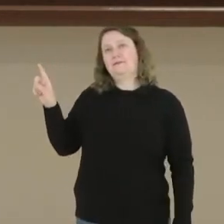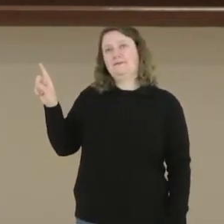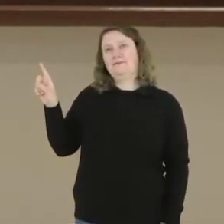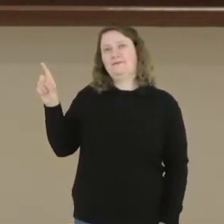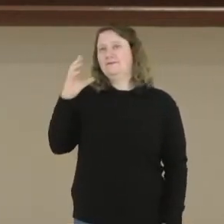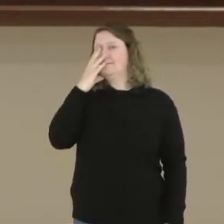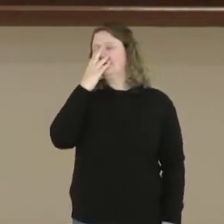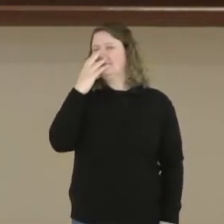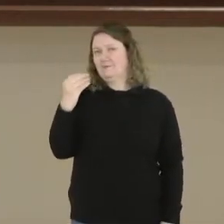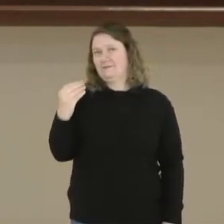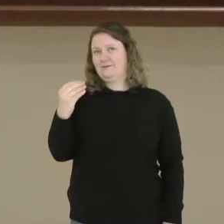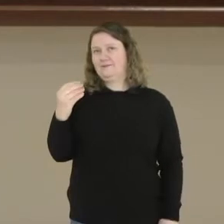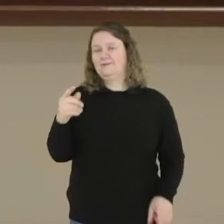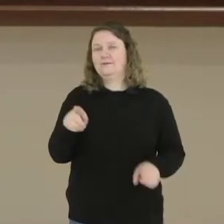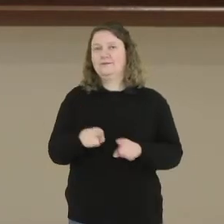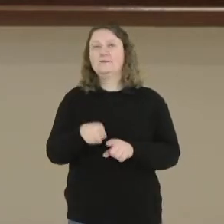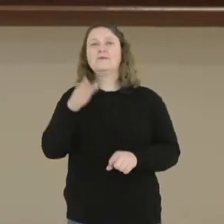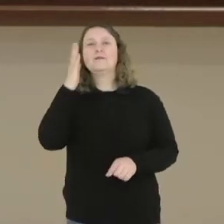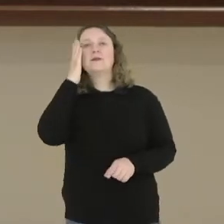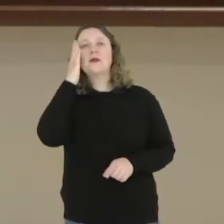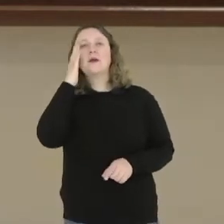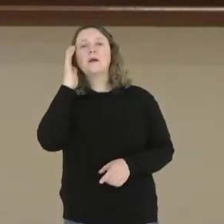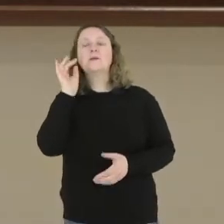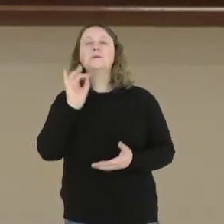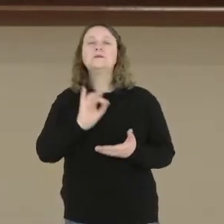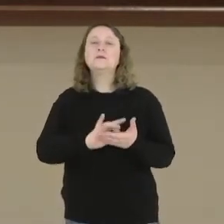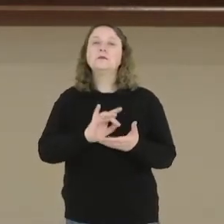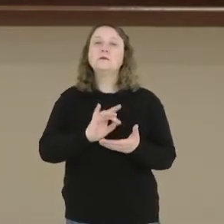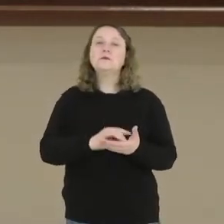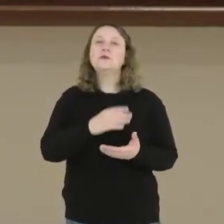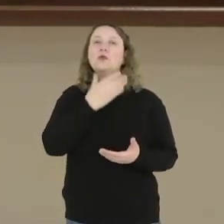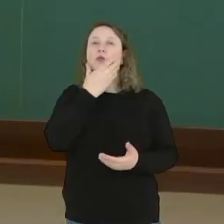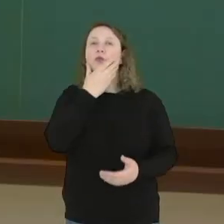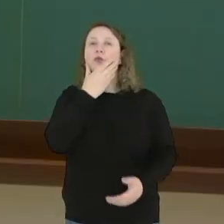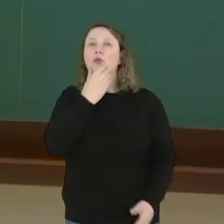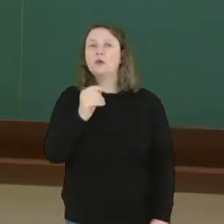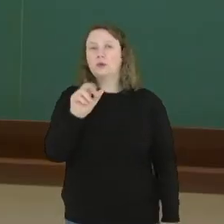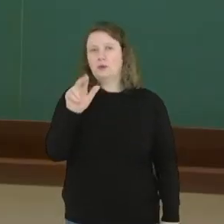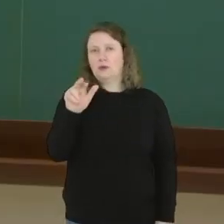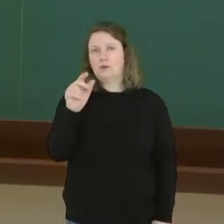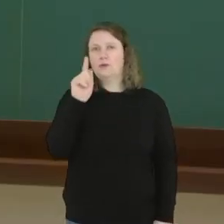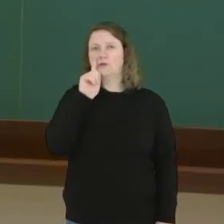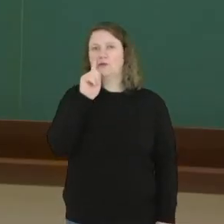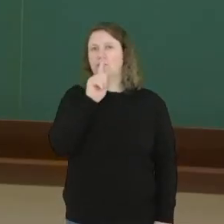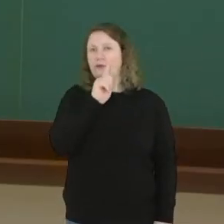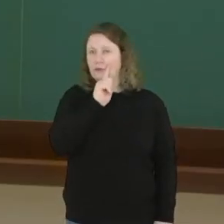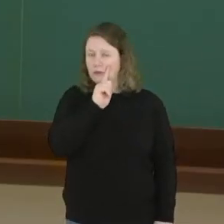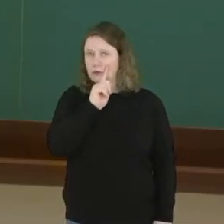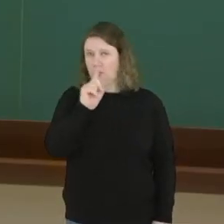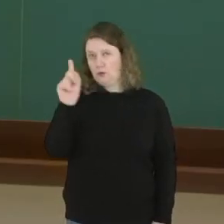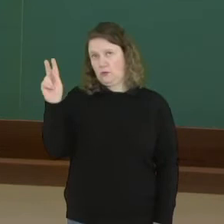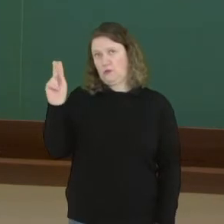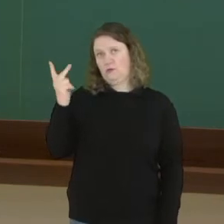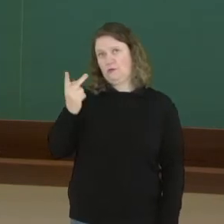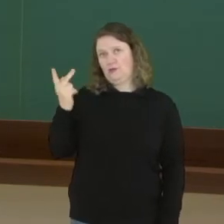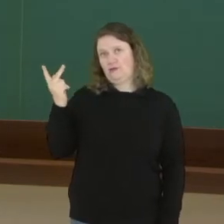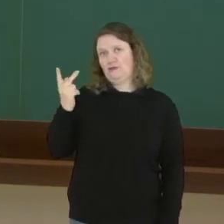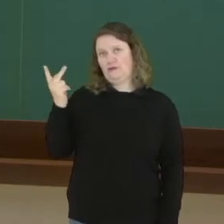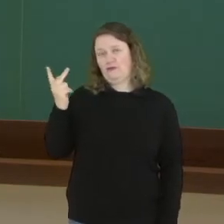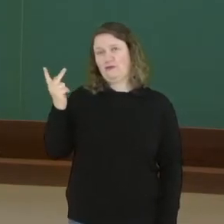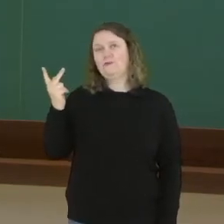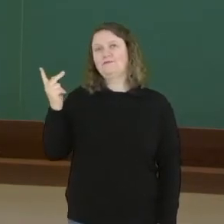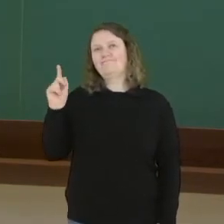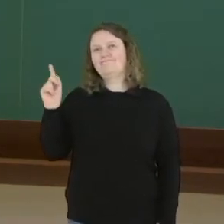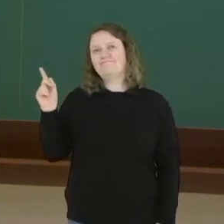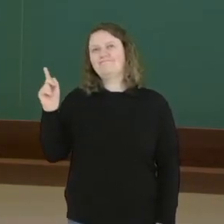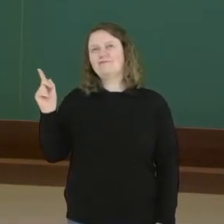loba capitolina. Sabemos hoje com certeza que os irmãos gêmeos, os semideuses, né, os filhos de Deus Marte com a